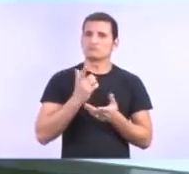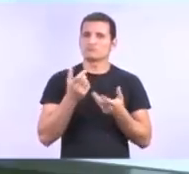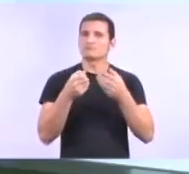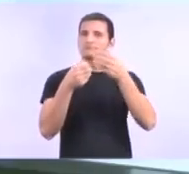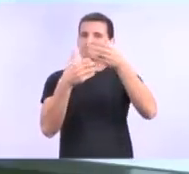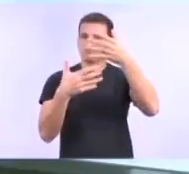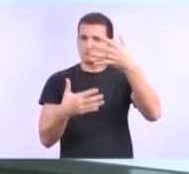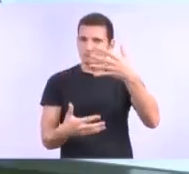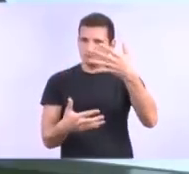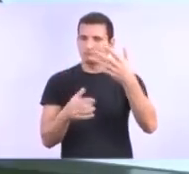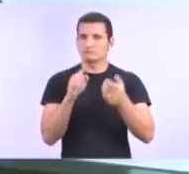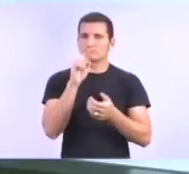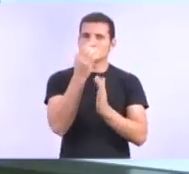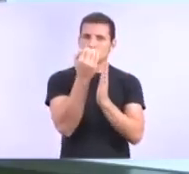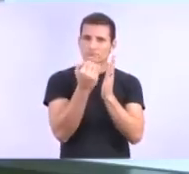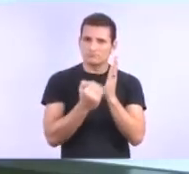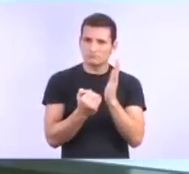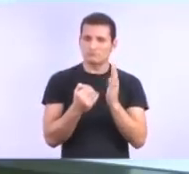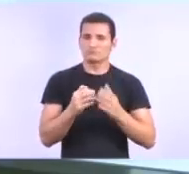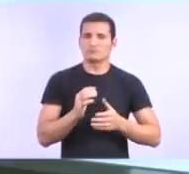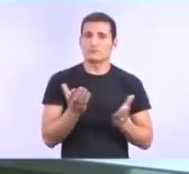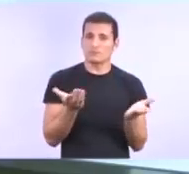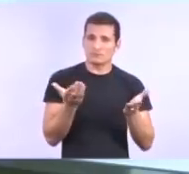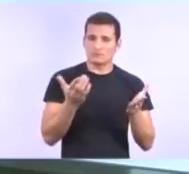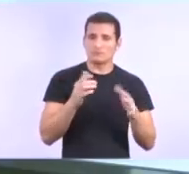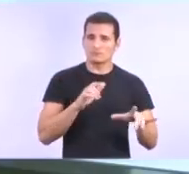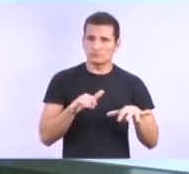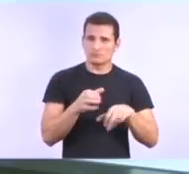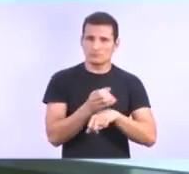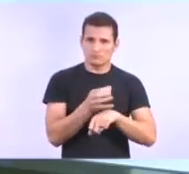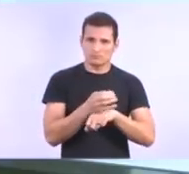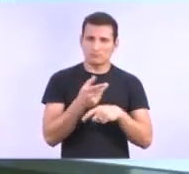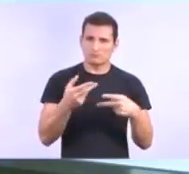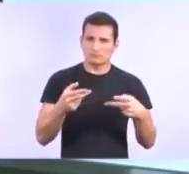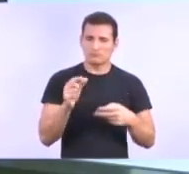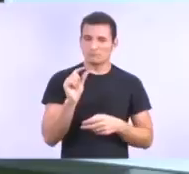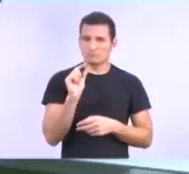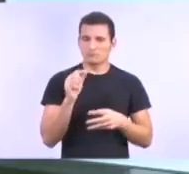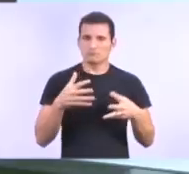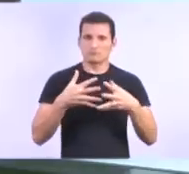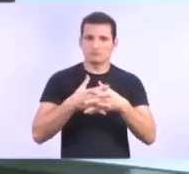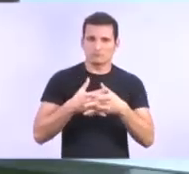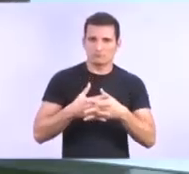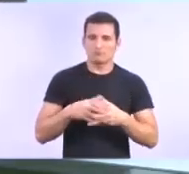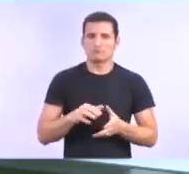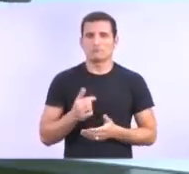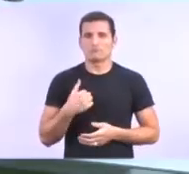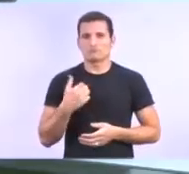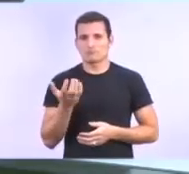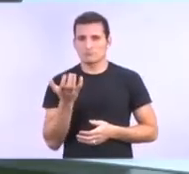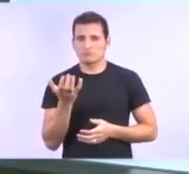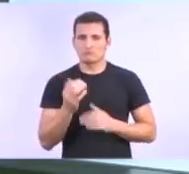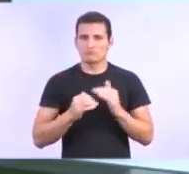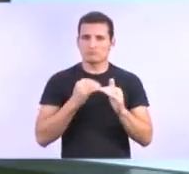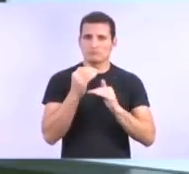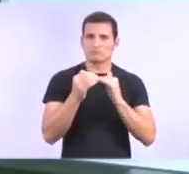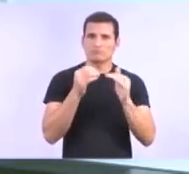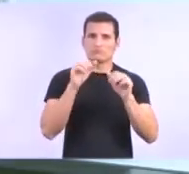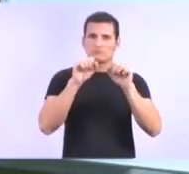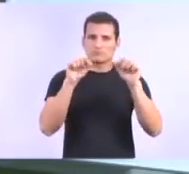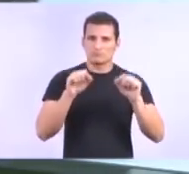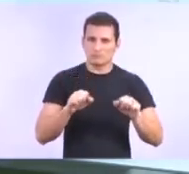execução de programa, mas agora na programação orientada a objetos é um pouquinho complicado. Eu quero desenvolver um sistema de controle de